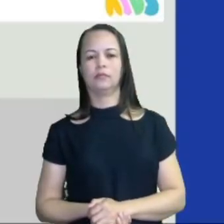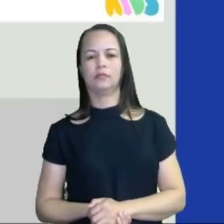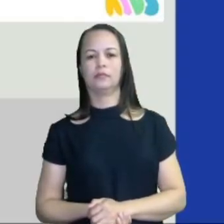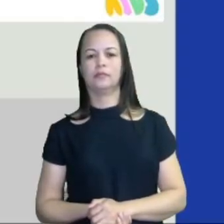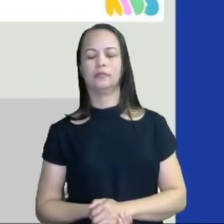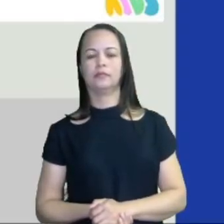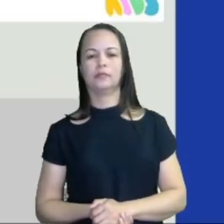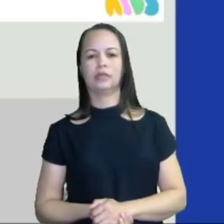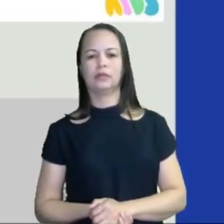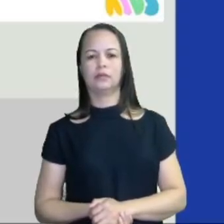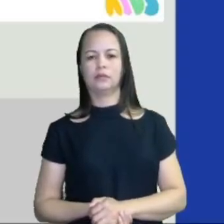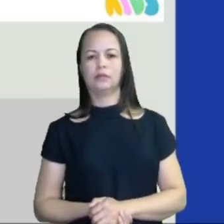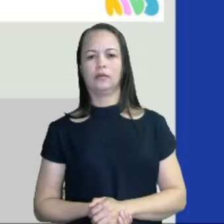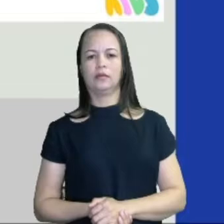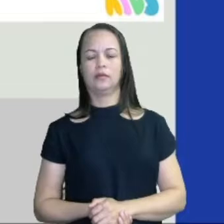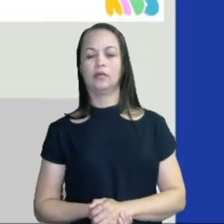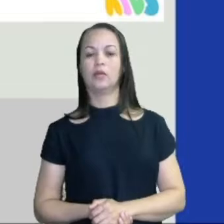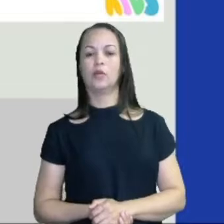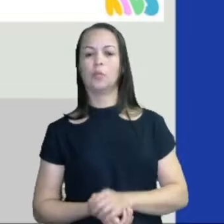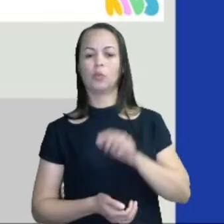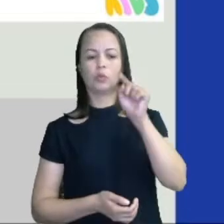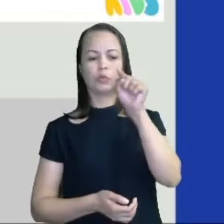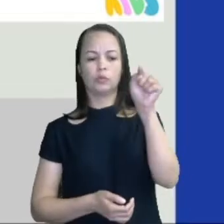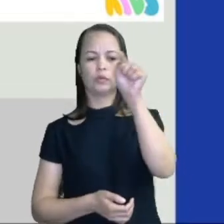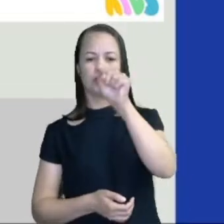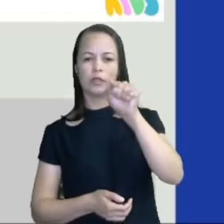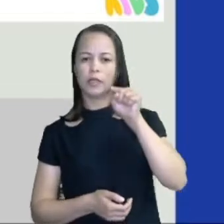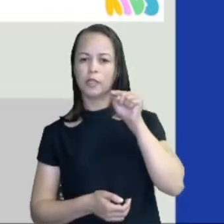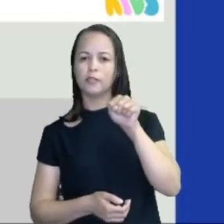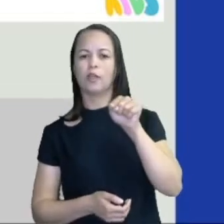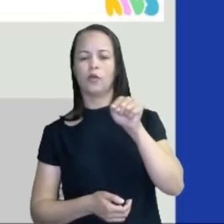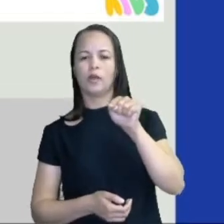O ponto de interrogação.